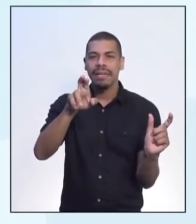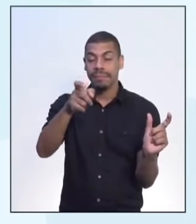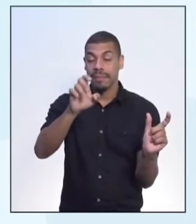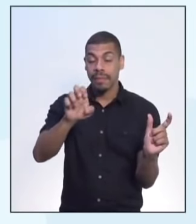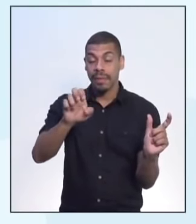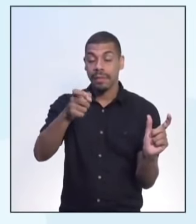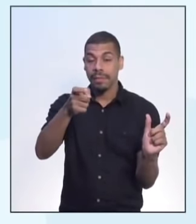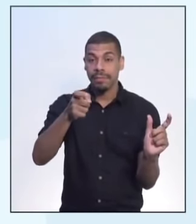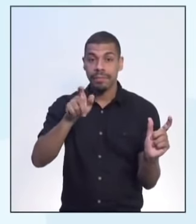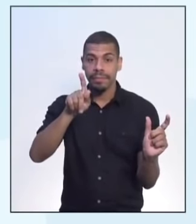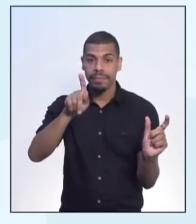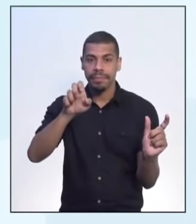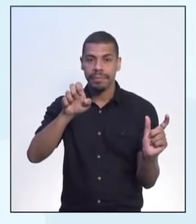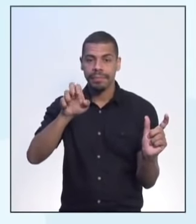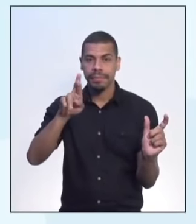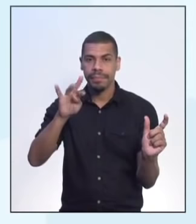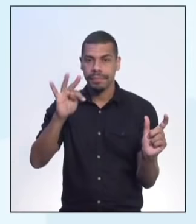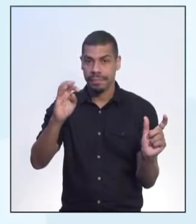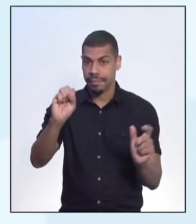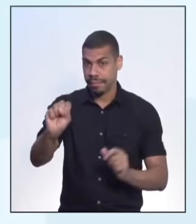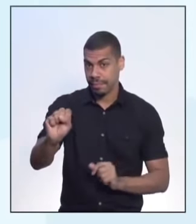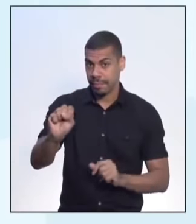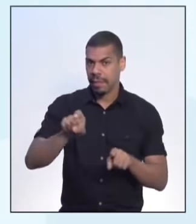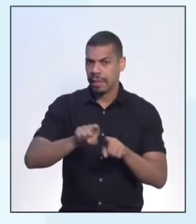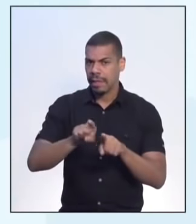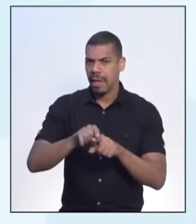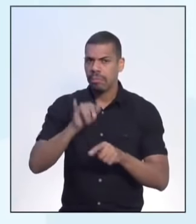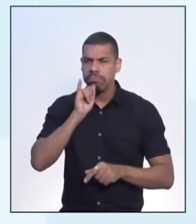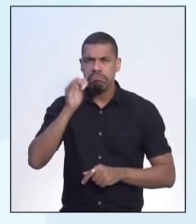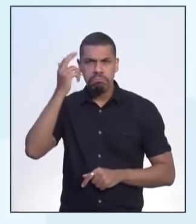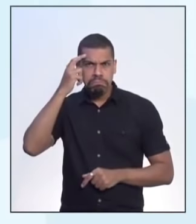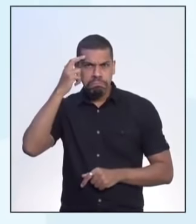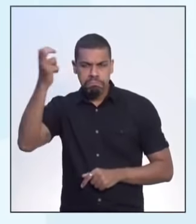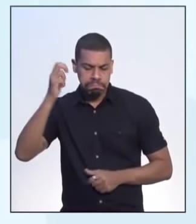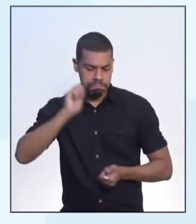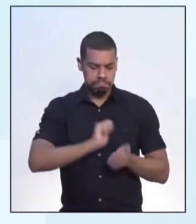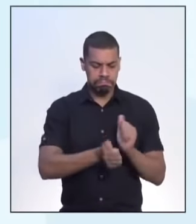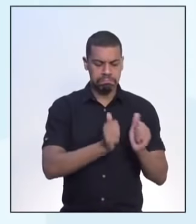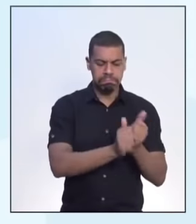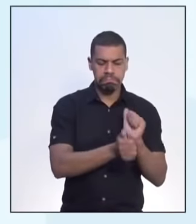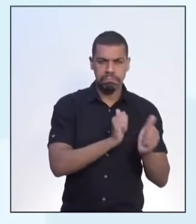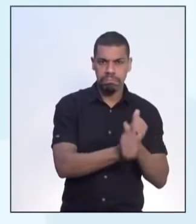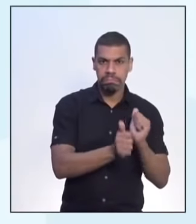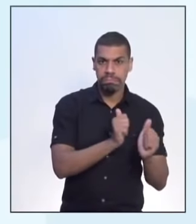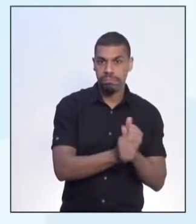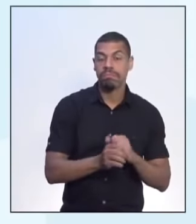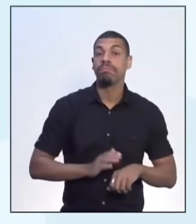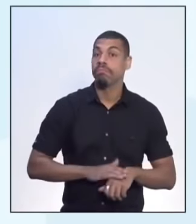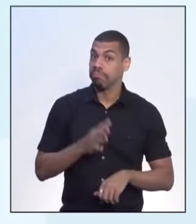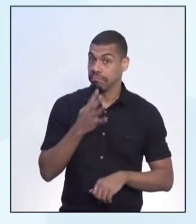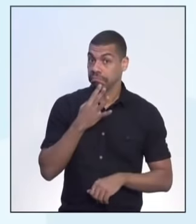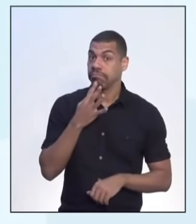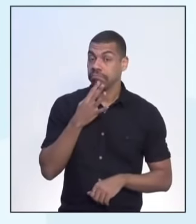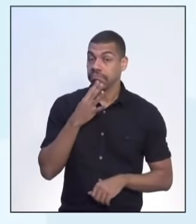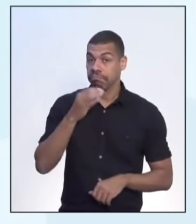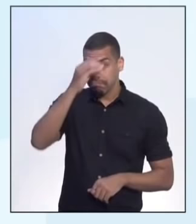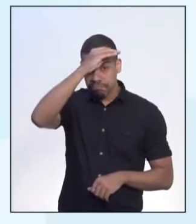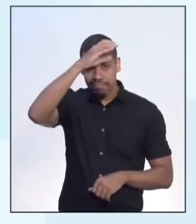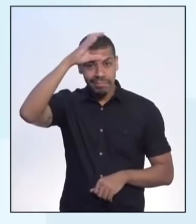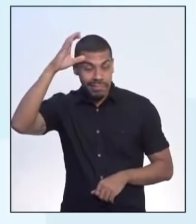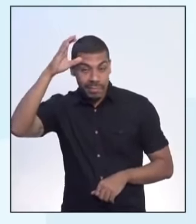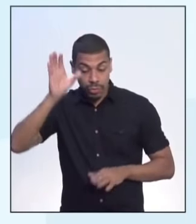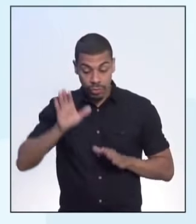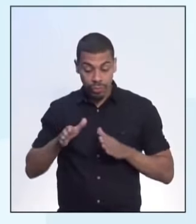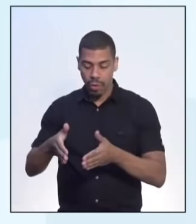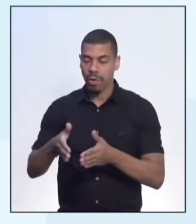Então, significa aí especialistas, os entendidos no assunto realmente, né? Um conhecimento excessivo de determinado